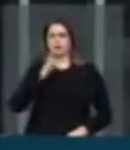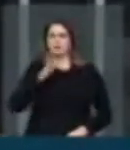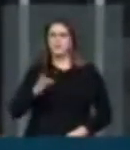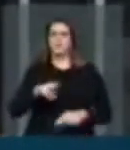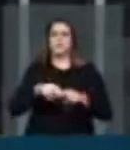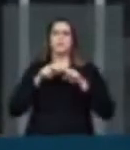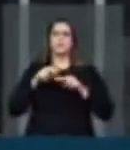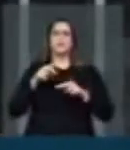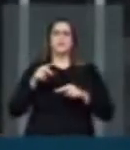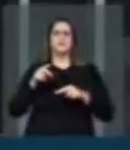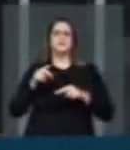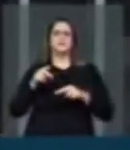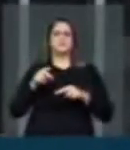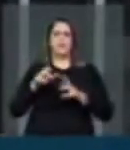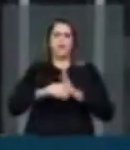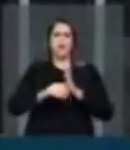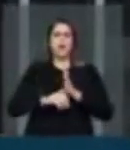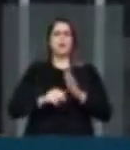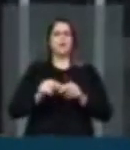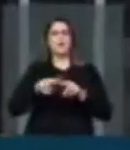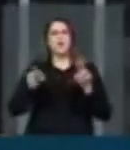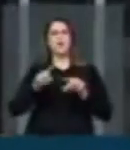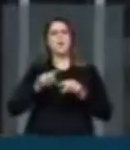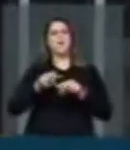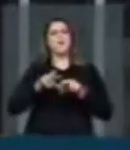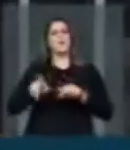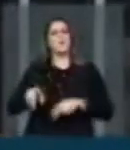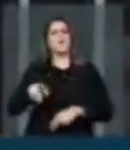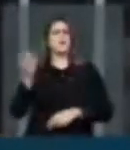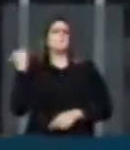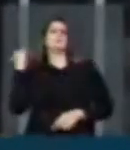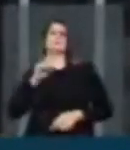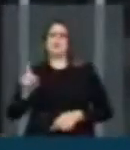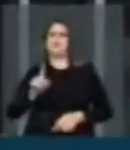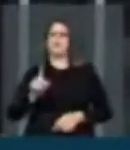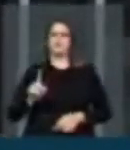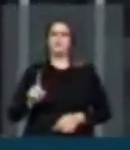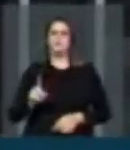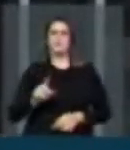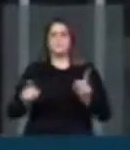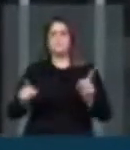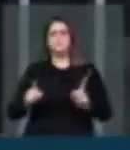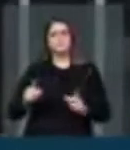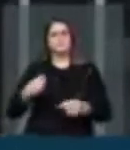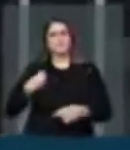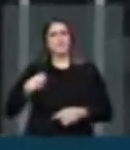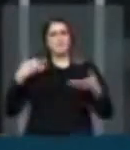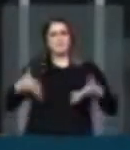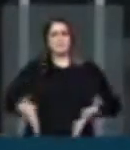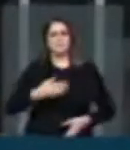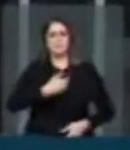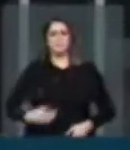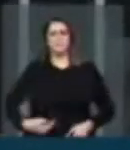passado dos réus, suas histórias de combate à ditadura, mas os crimes que cometeram ao chegar ao